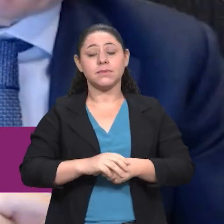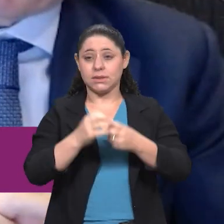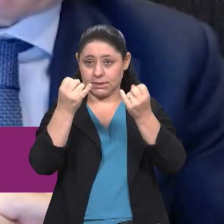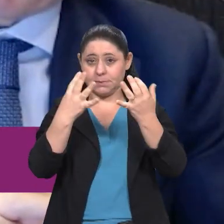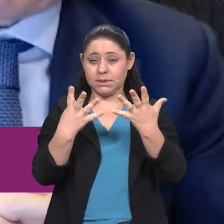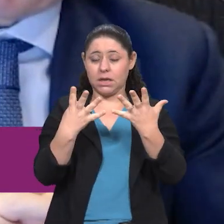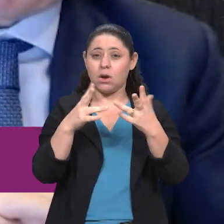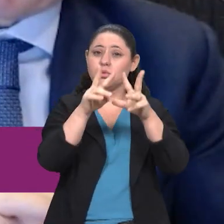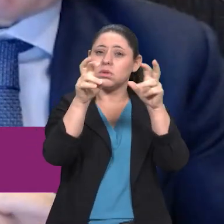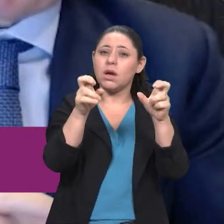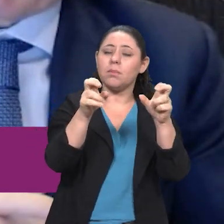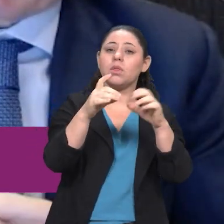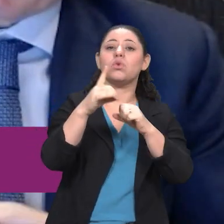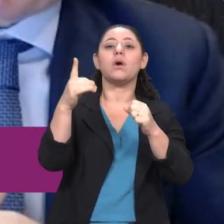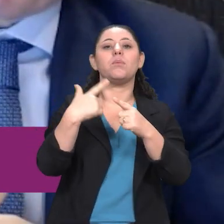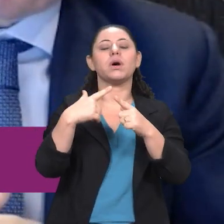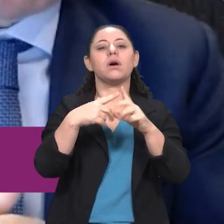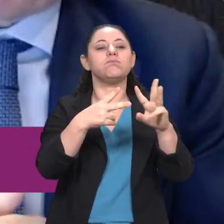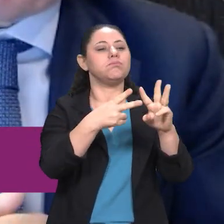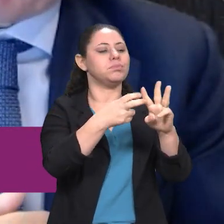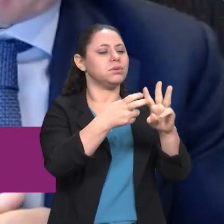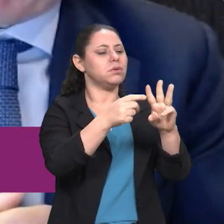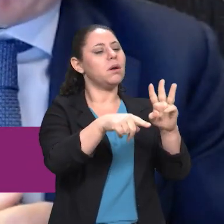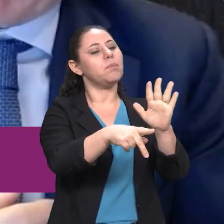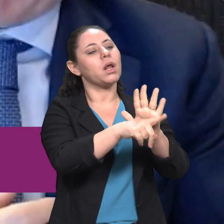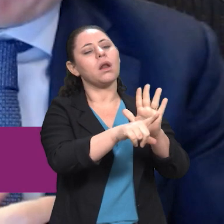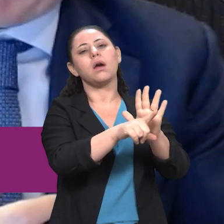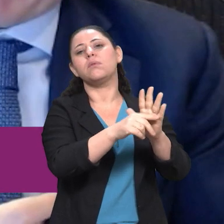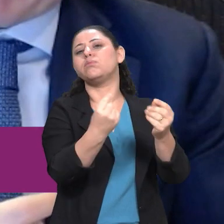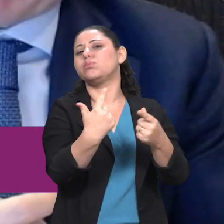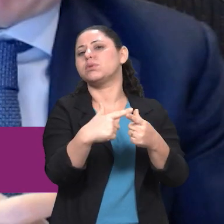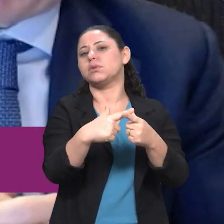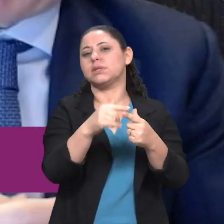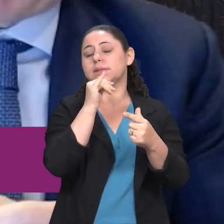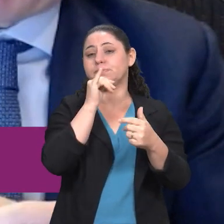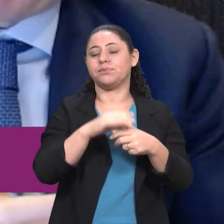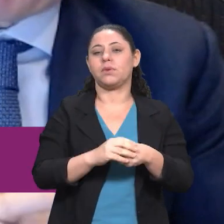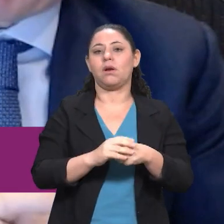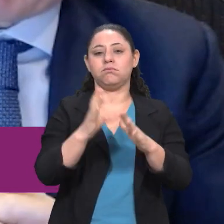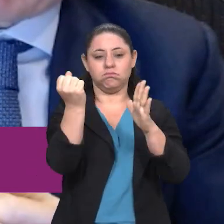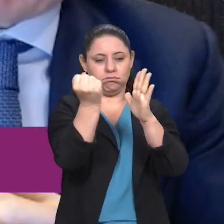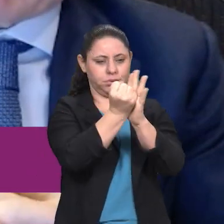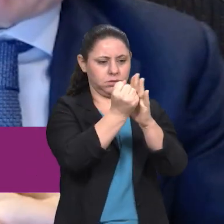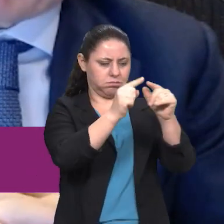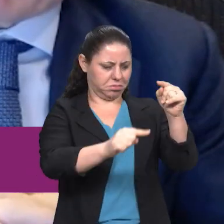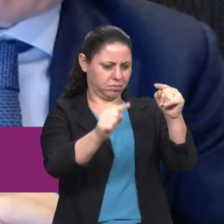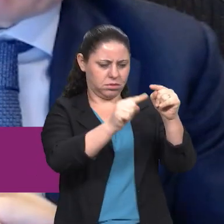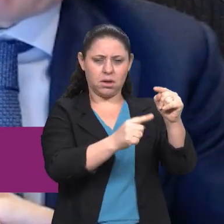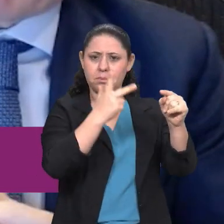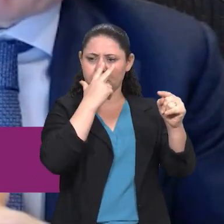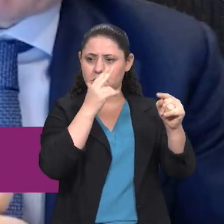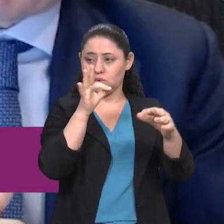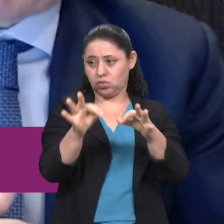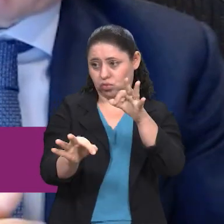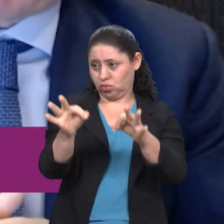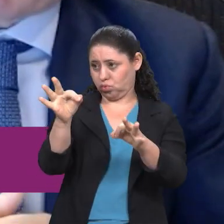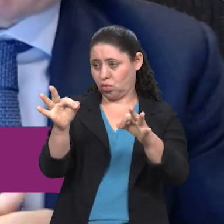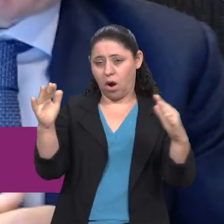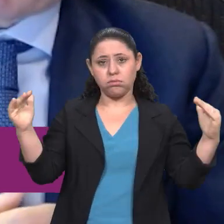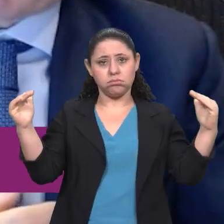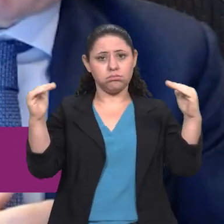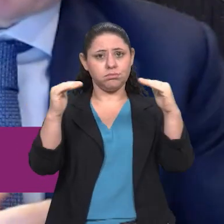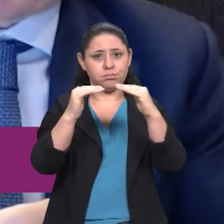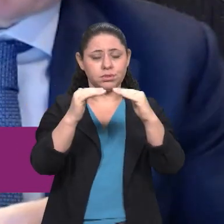senhor, doutor, porque como é que fica a situação dos indígenas em relação à lei? Porque com a queda do marco parece que a situação fica justa,